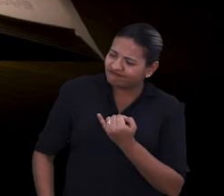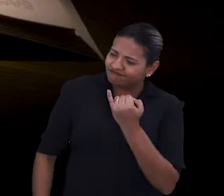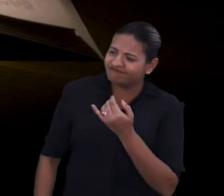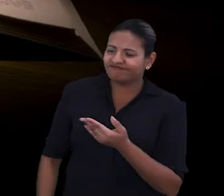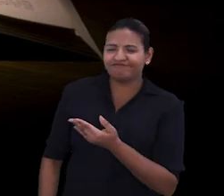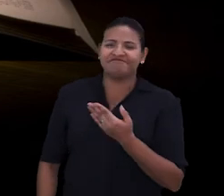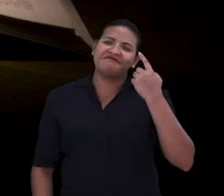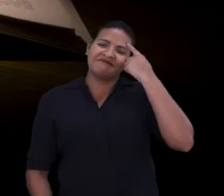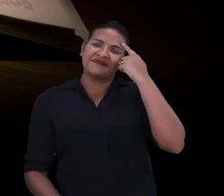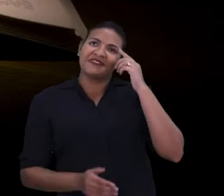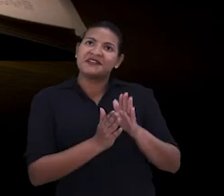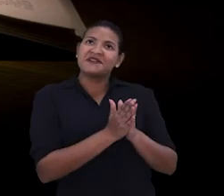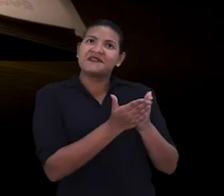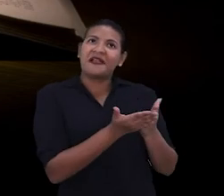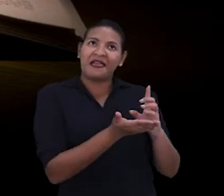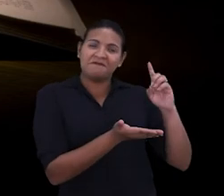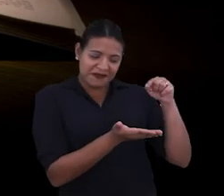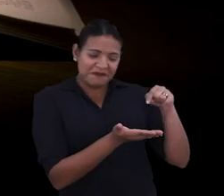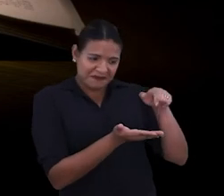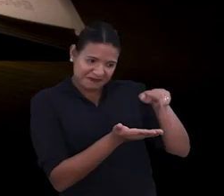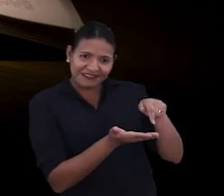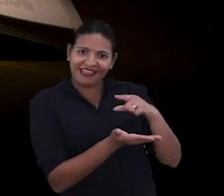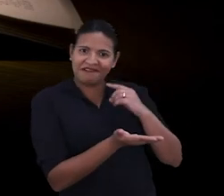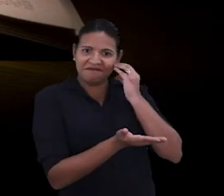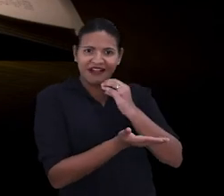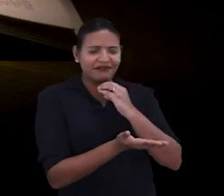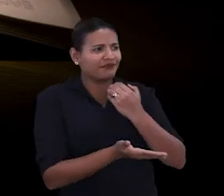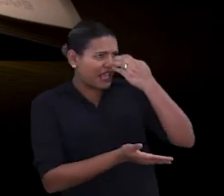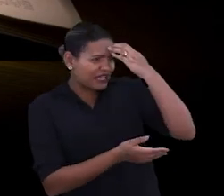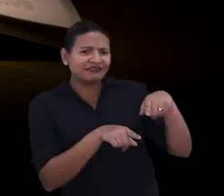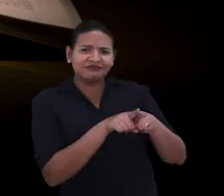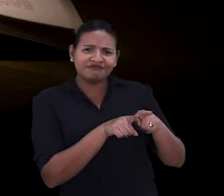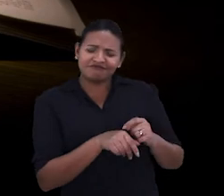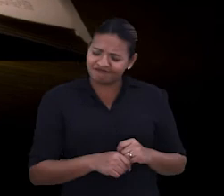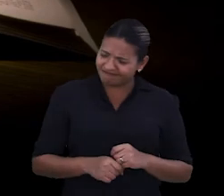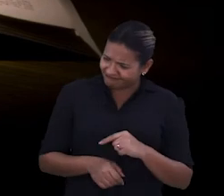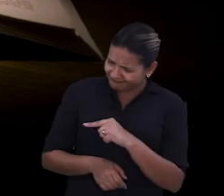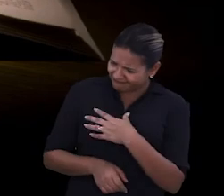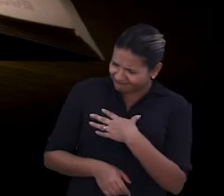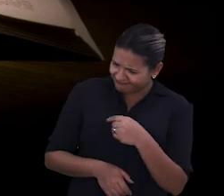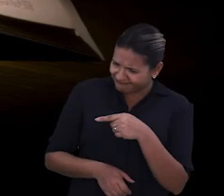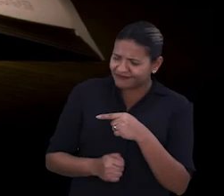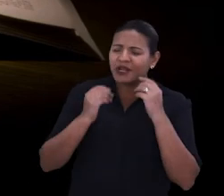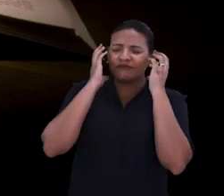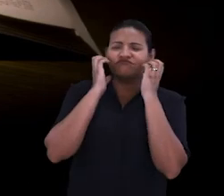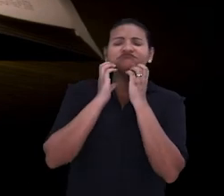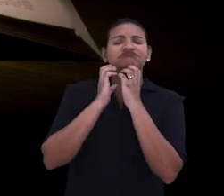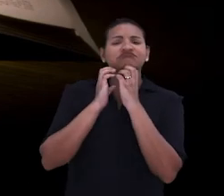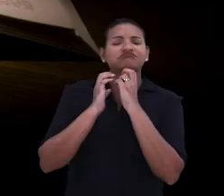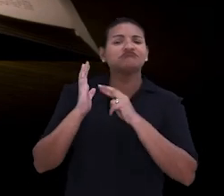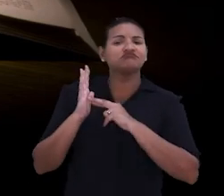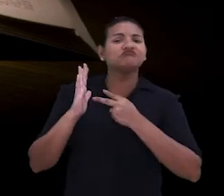prezasse, usava barba. Rei também. E um fio de barba ou de bigode, tradicionalmente se constitui